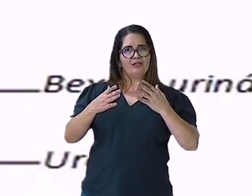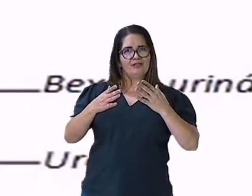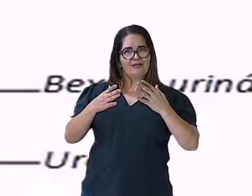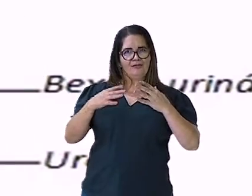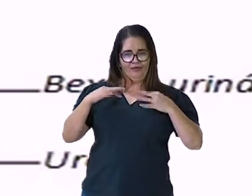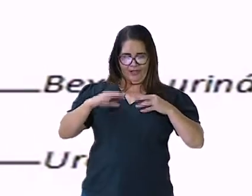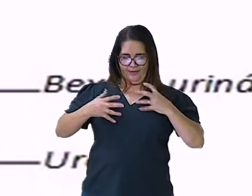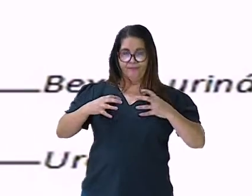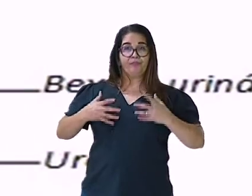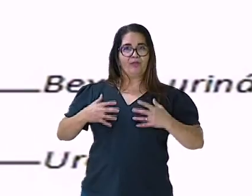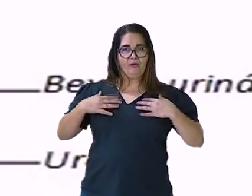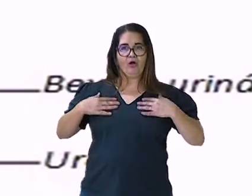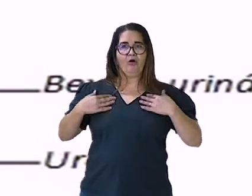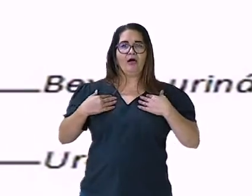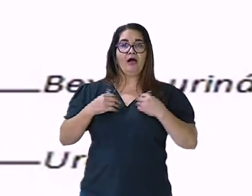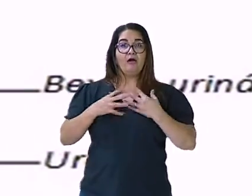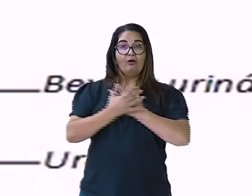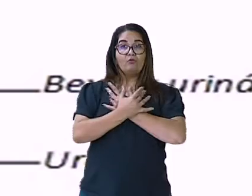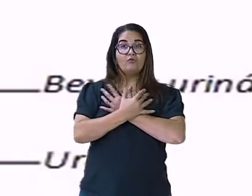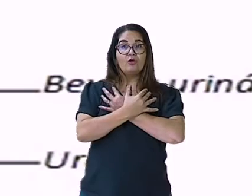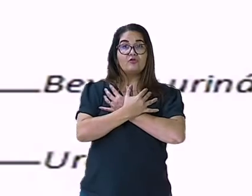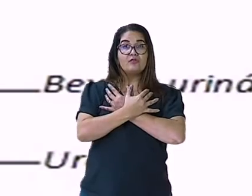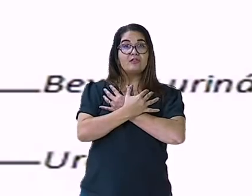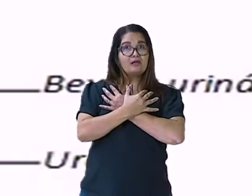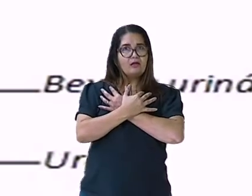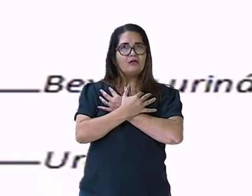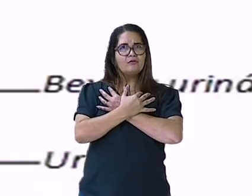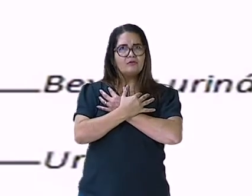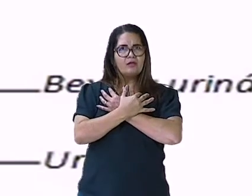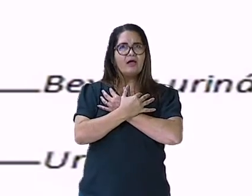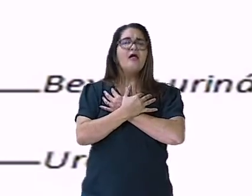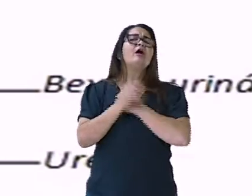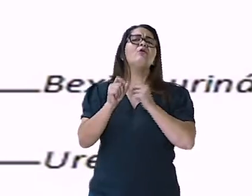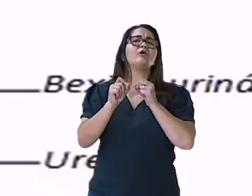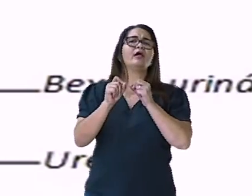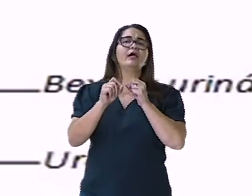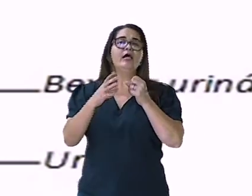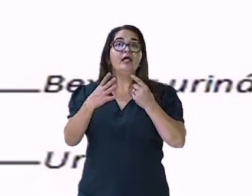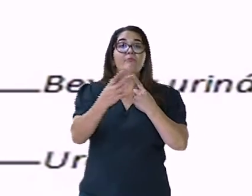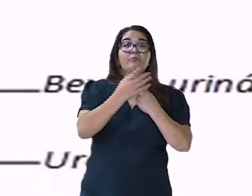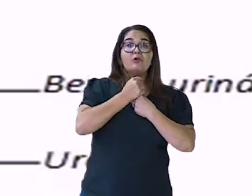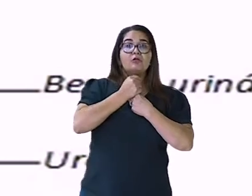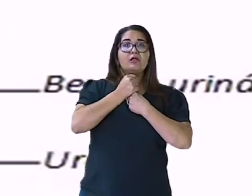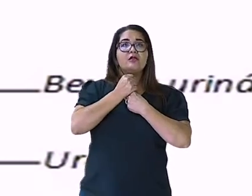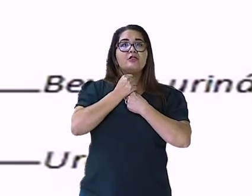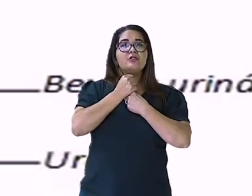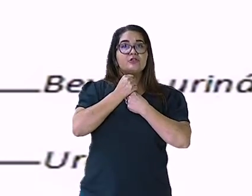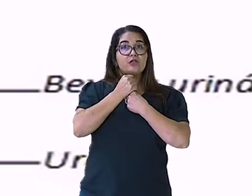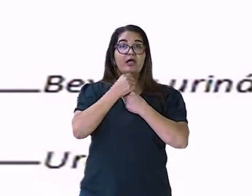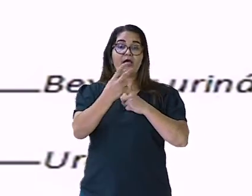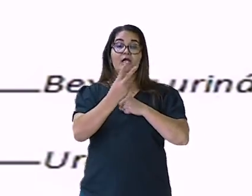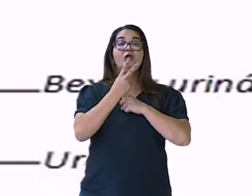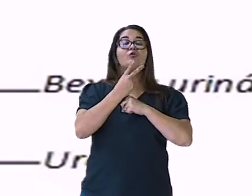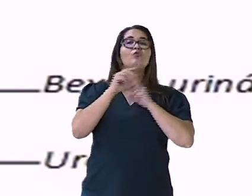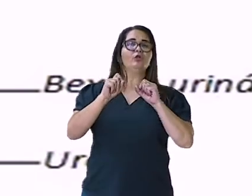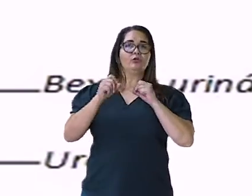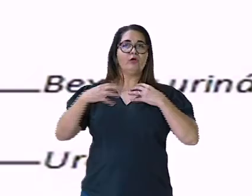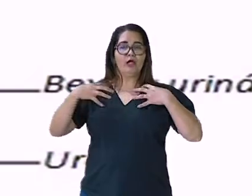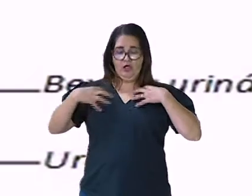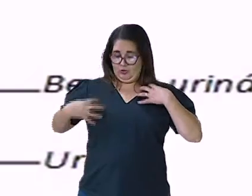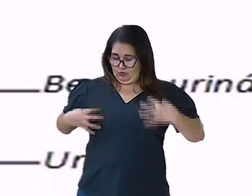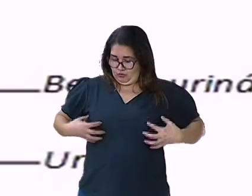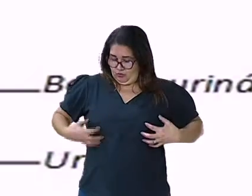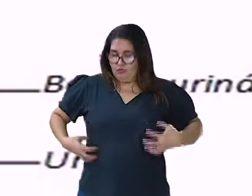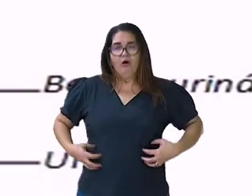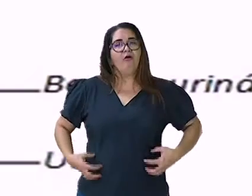proteção para os órgãos internos. Os rins acontecem em um par. Nós temos um par e eles